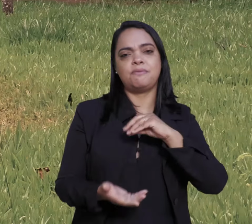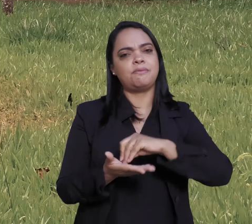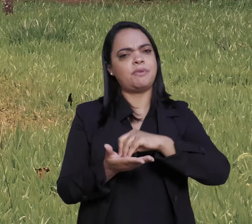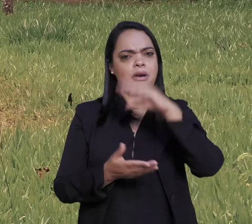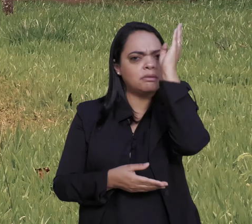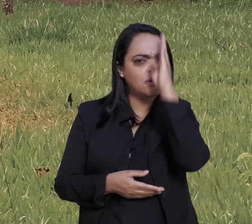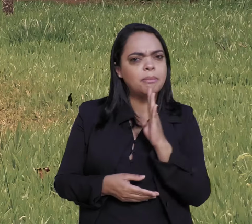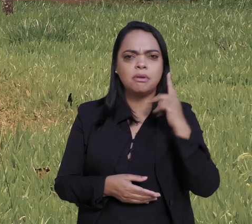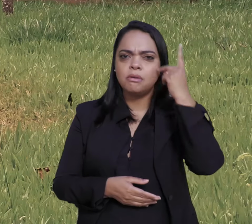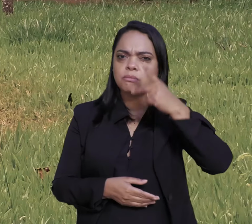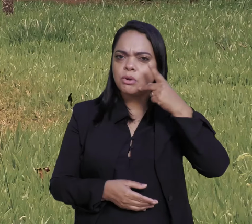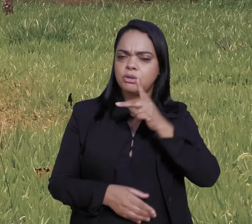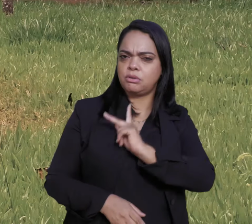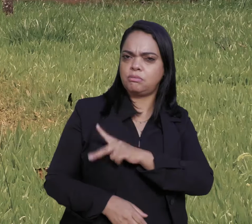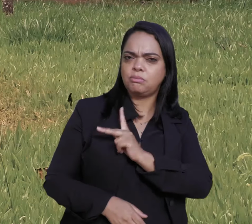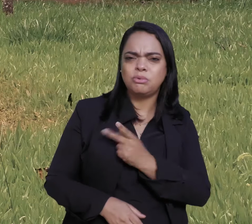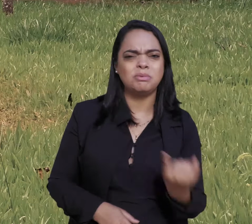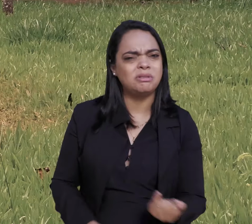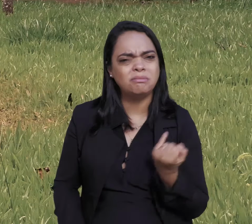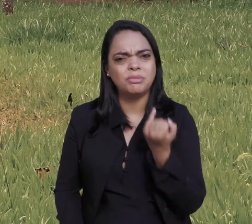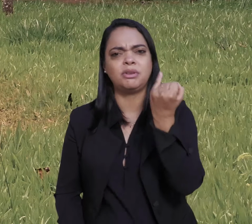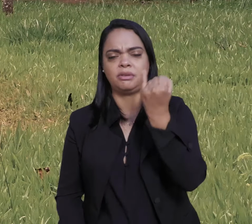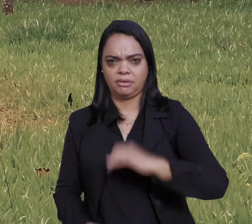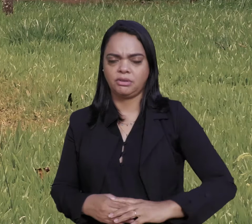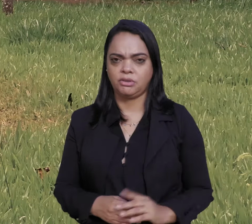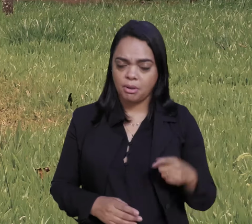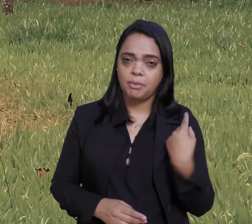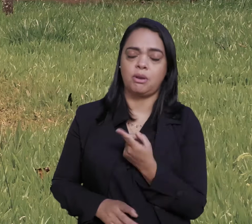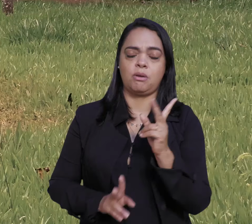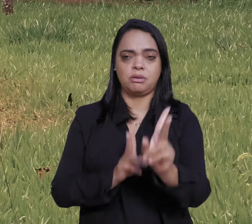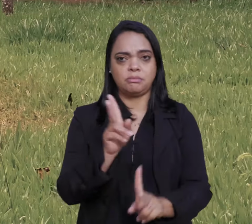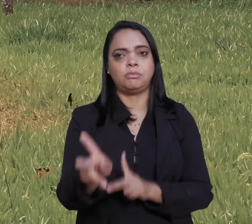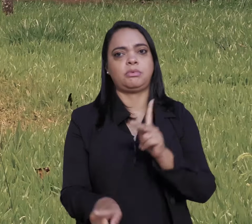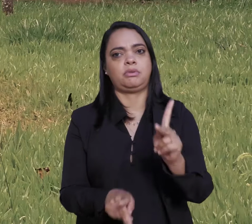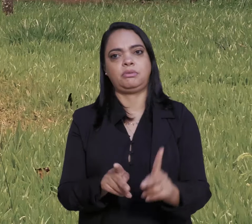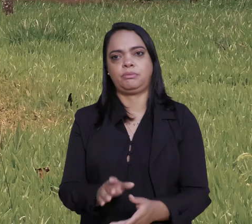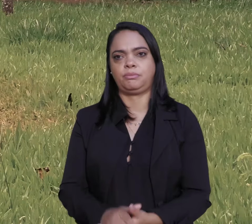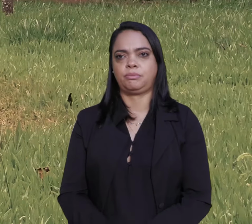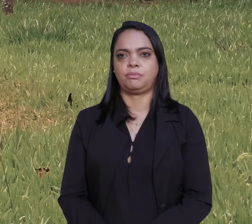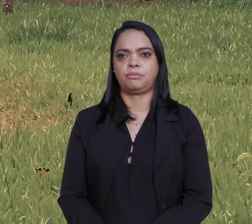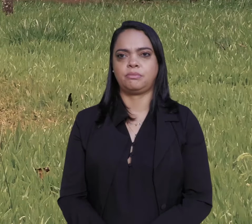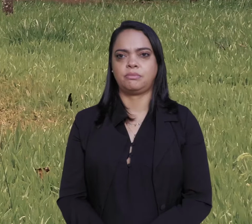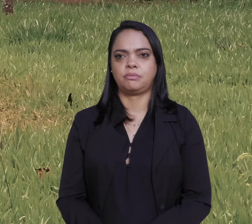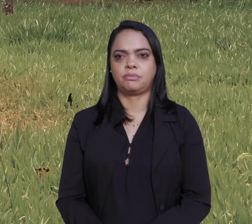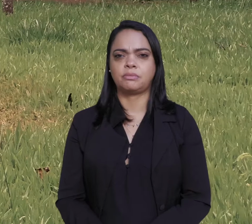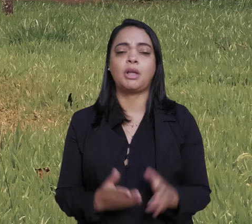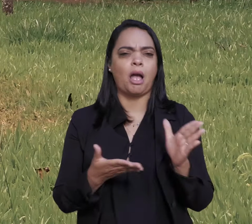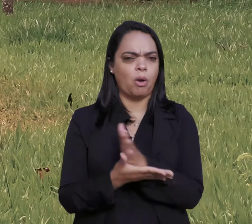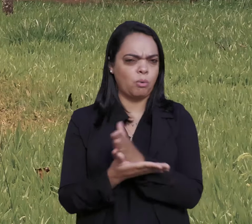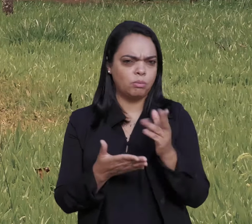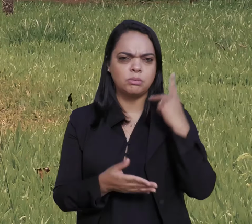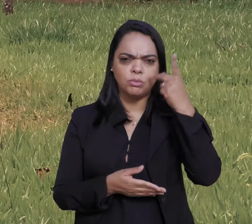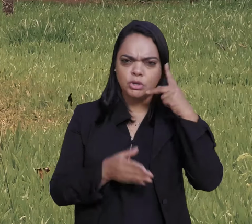isso ainda, falta essa política pública, que é muito importante para a nossa população. Algumas políticas já